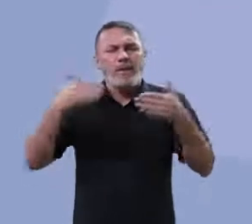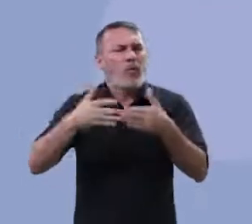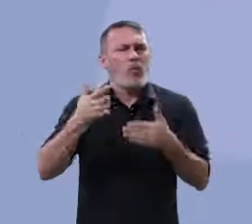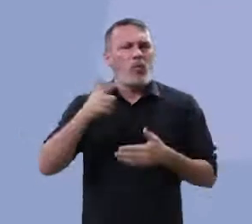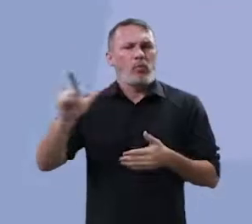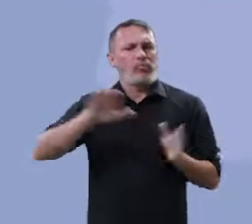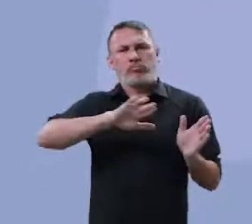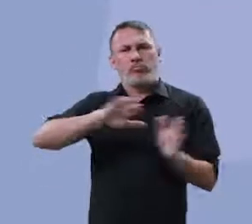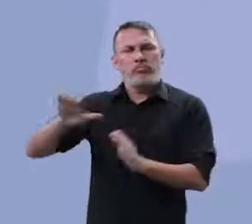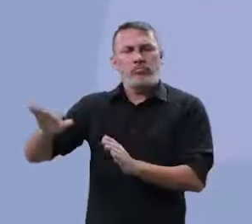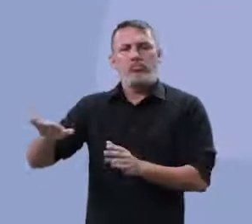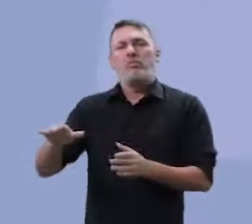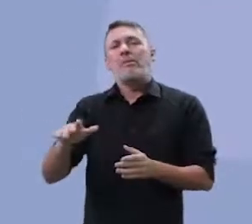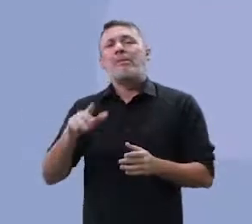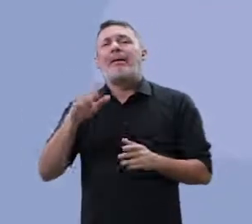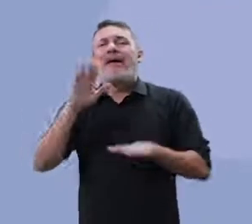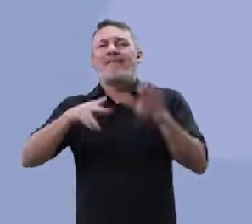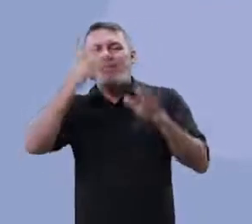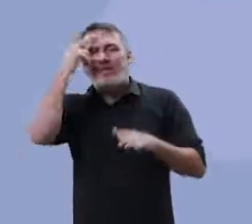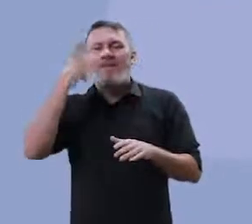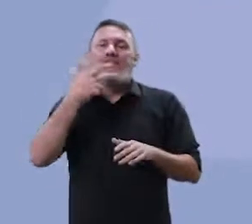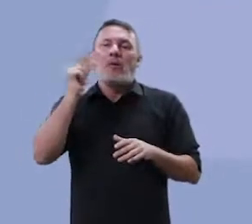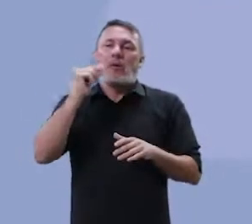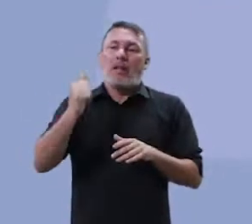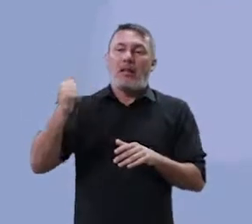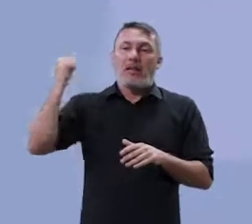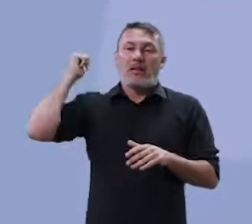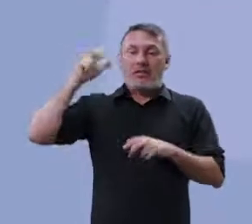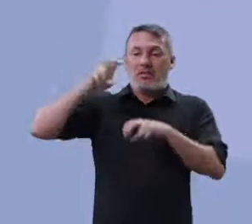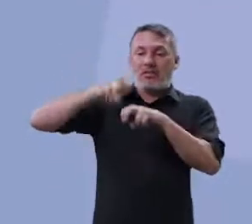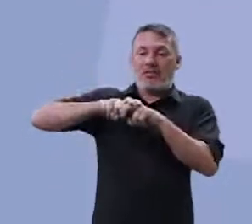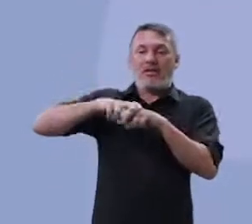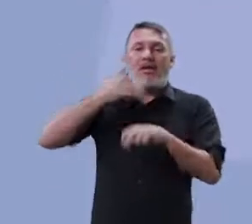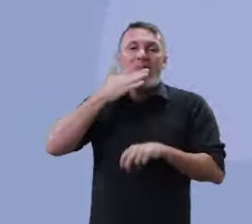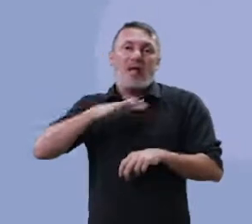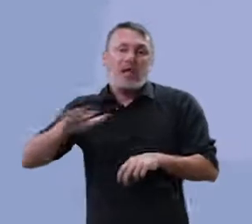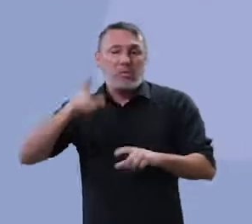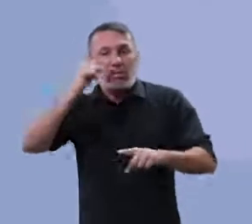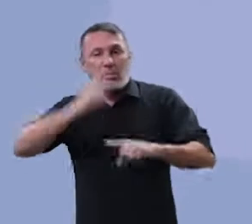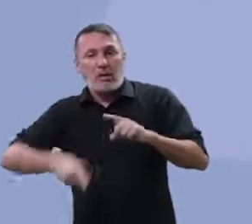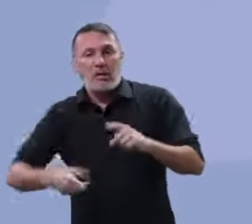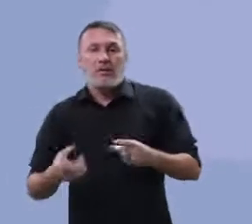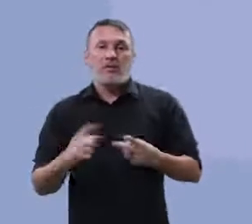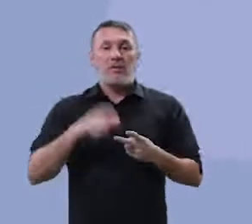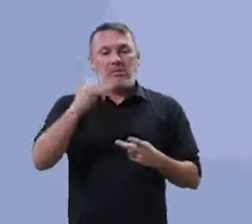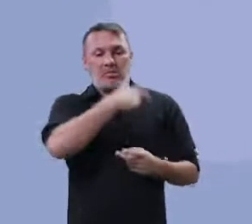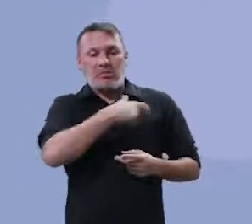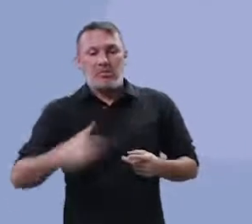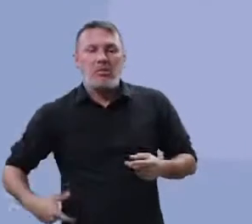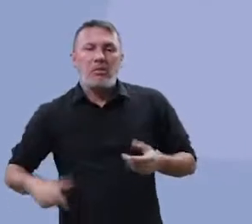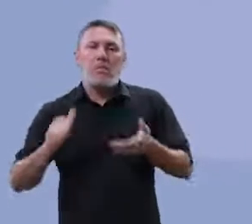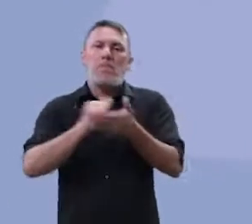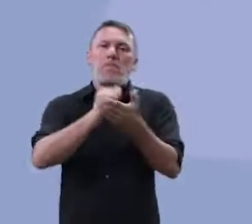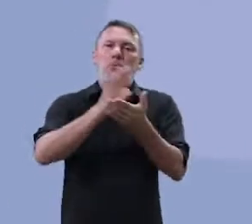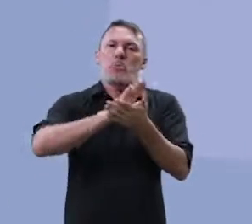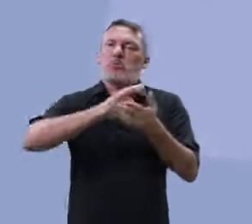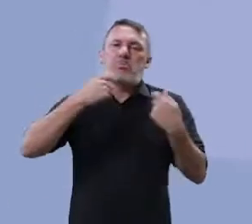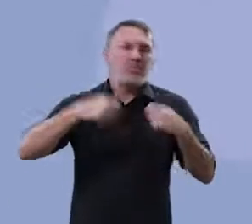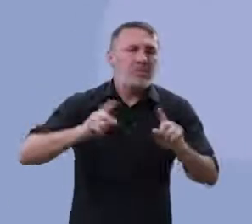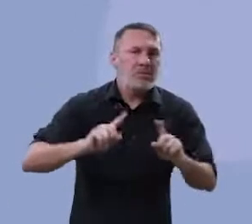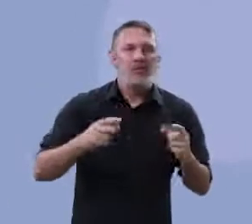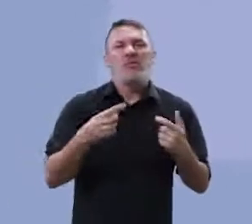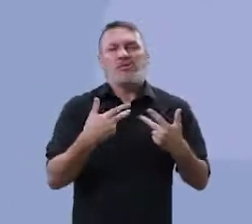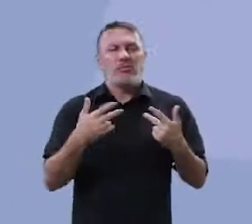chegar sobre isso com vocês, que falaram essa questão da liberação das cadeirinhas, né, da não penalização quanto ao uso do cinto de